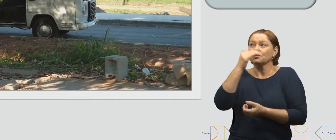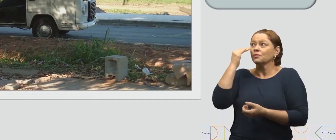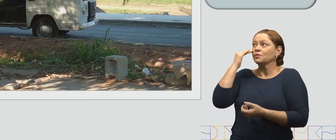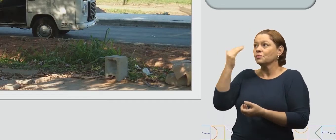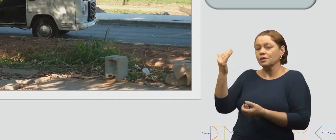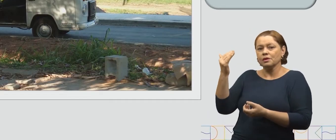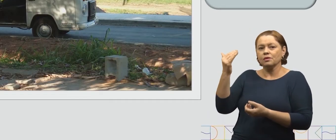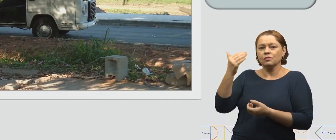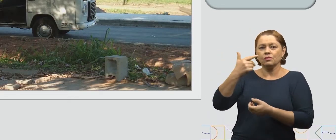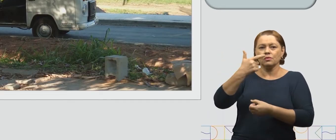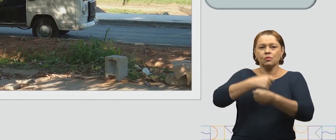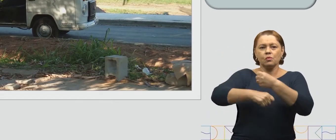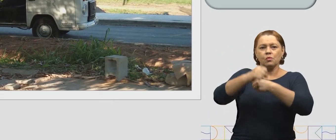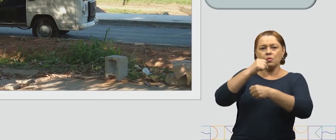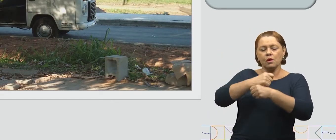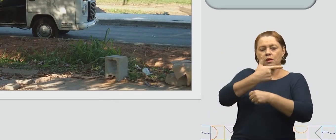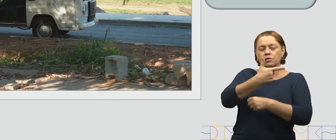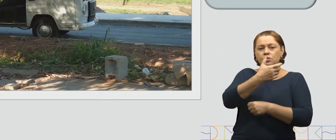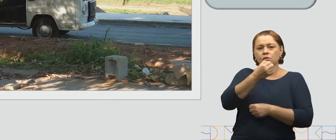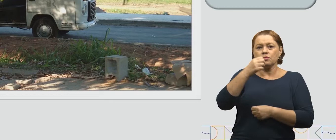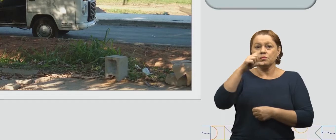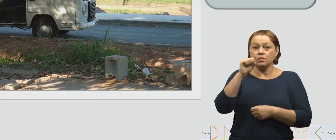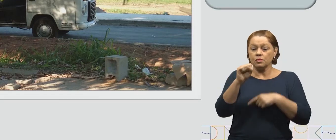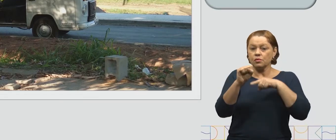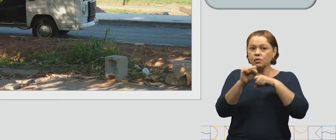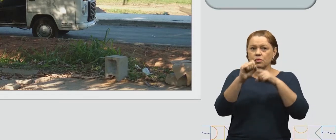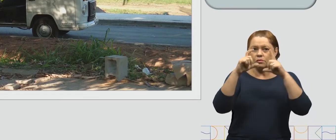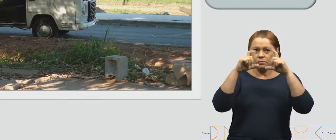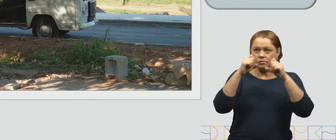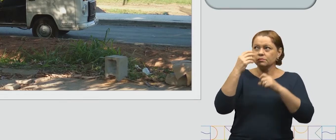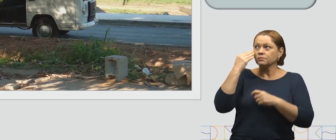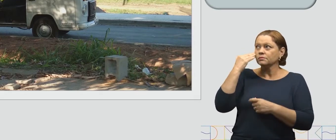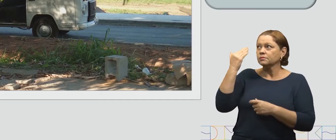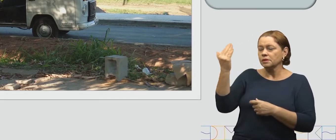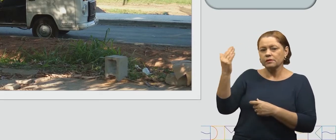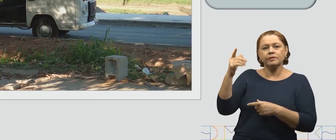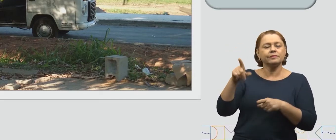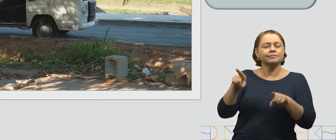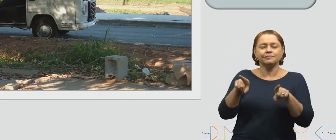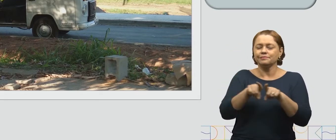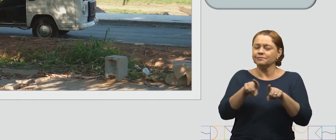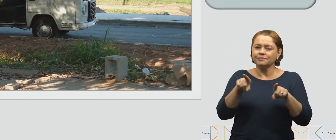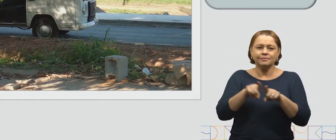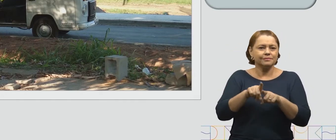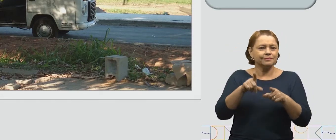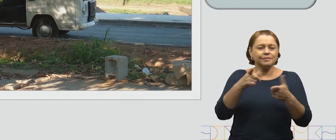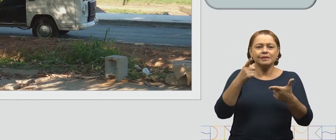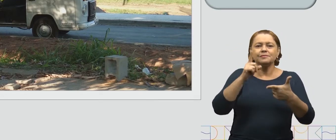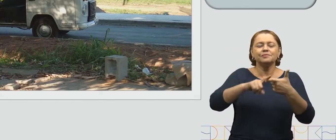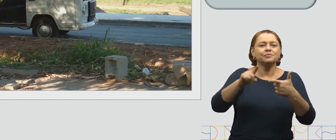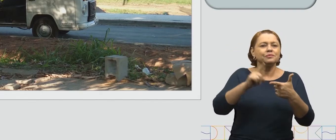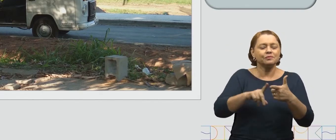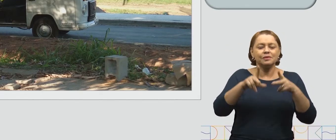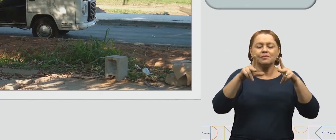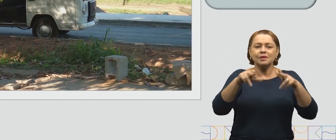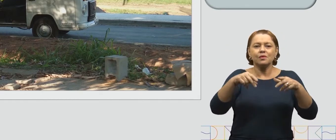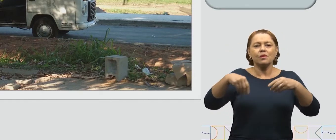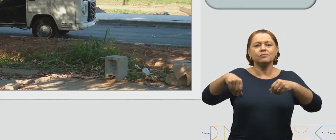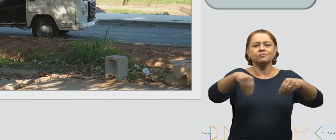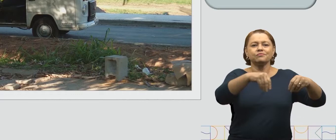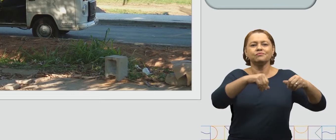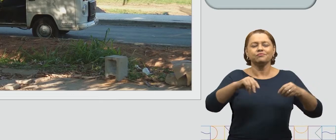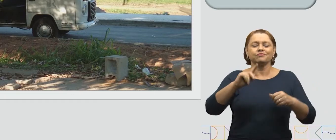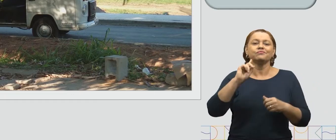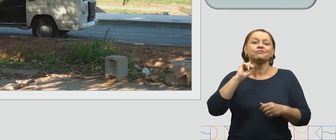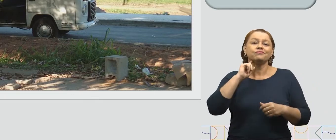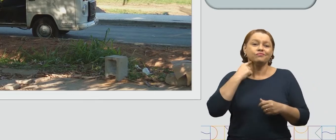desde 2008, quando foi tirada essa foto, encontramos o mesmo problema de poluição de solo de um centro urbano.